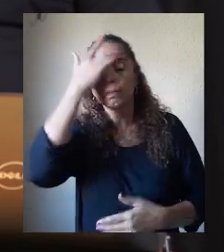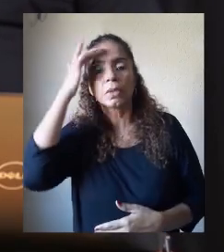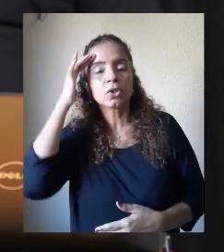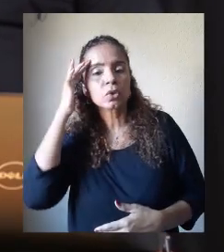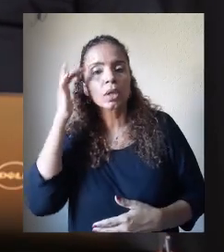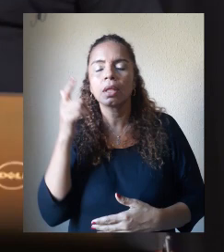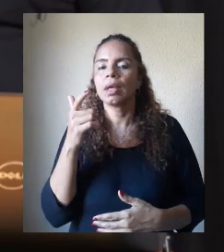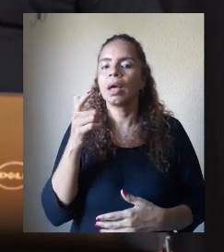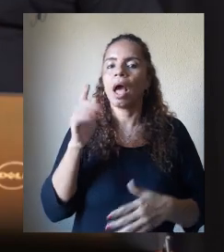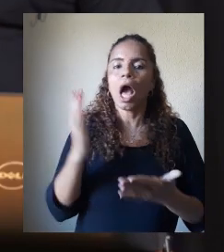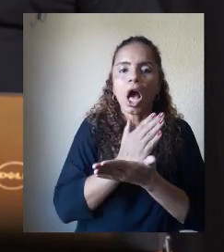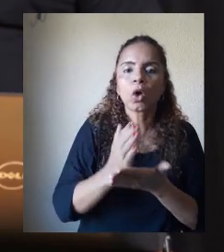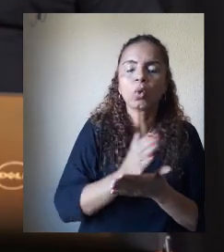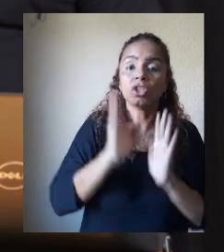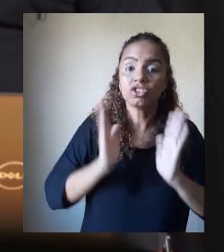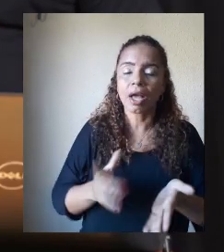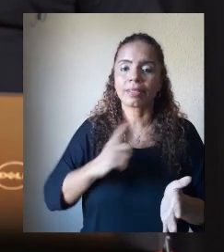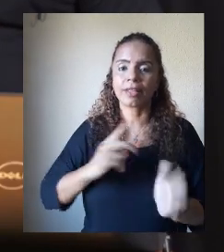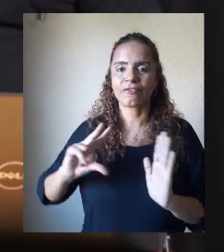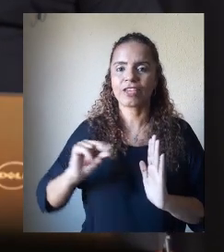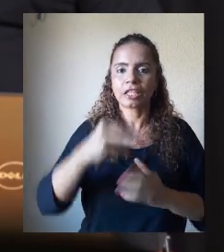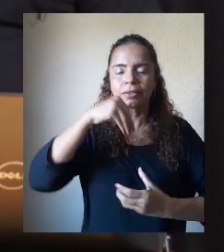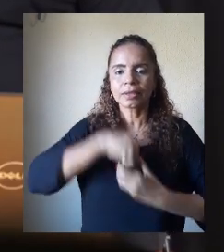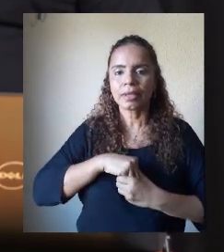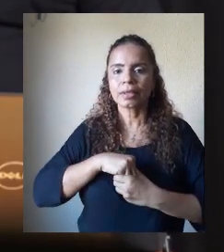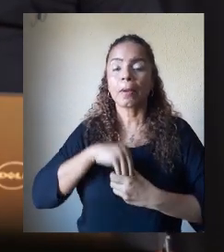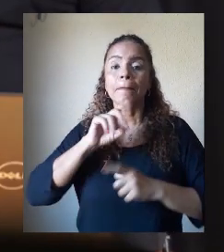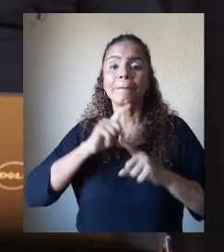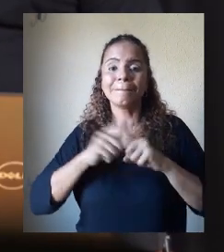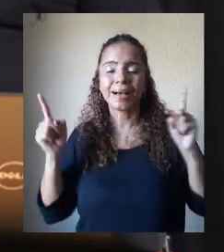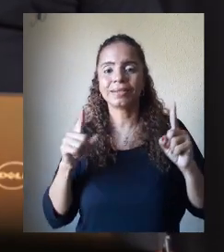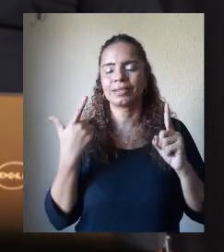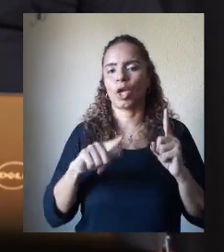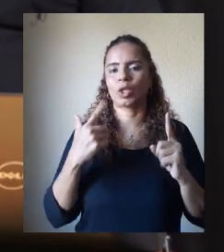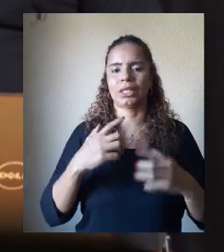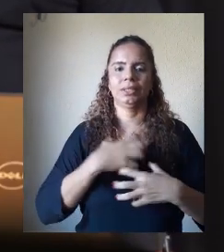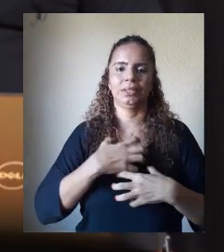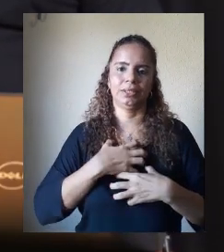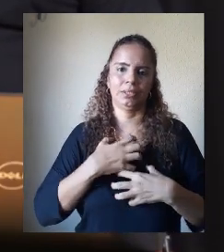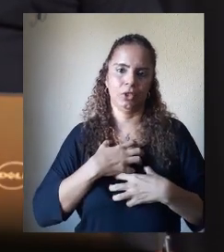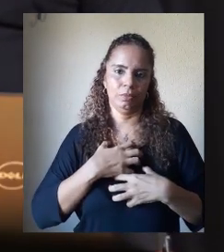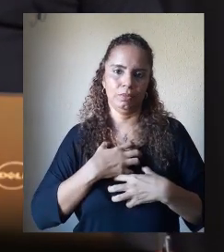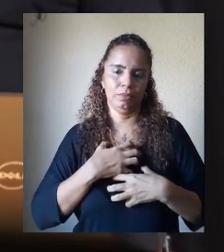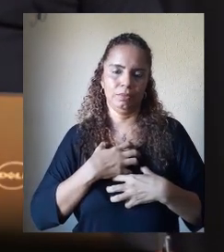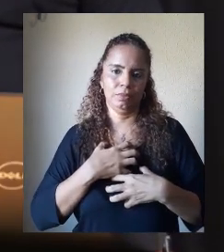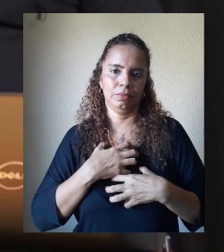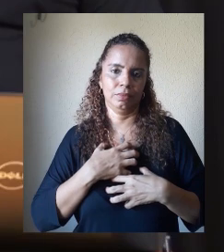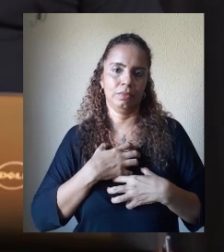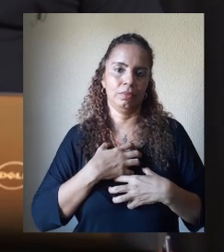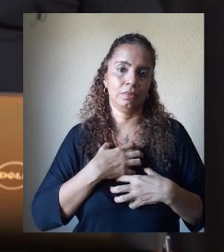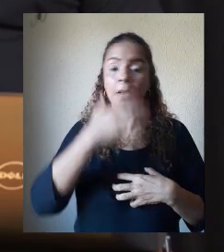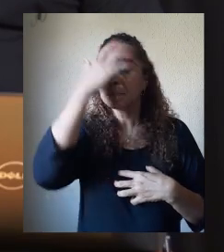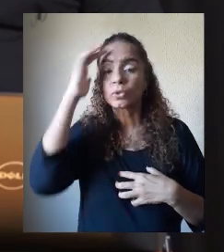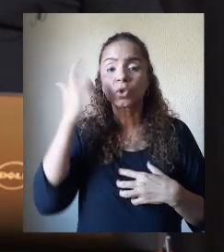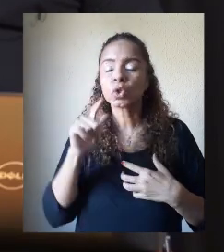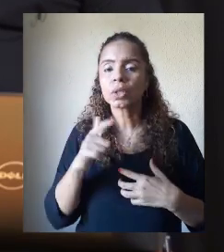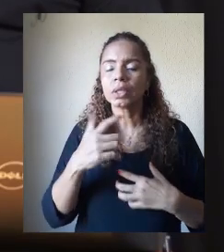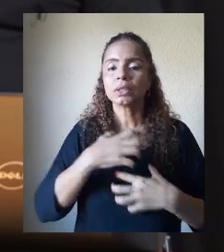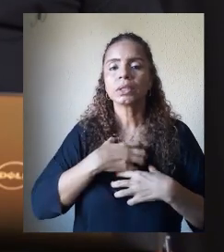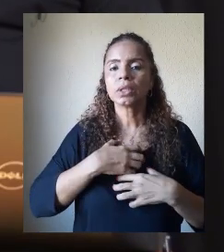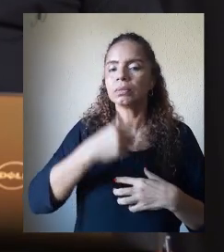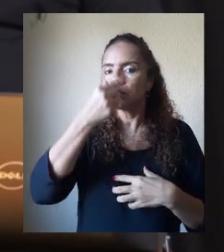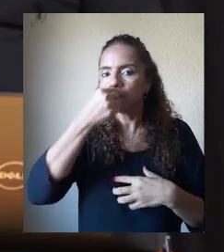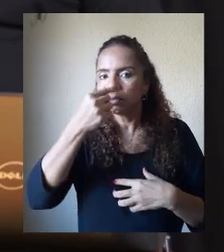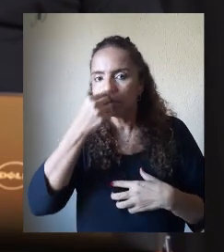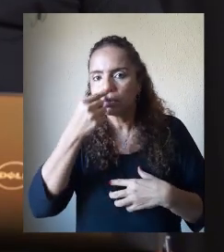que estão assintomáticas e são suscetíveis, nós, por exemplo, são super importantes, óbvio,